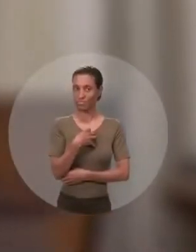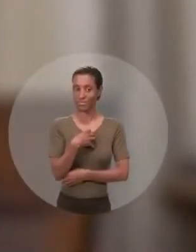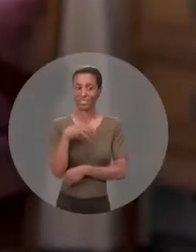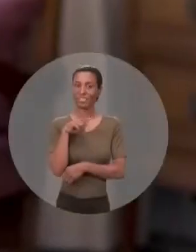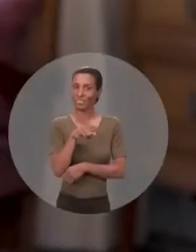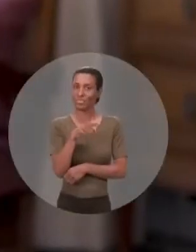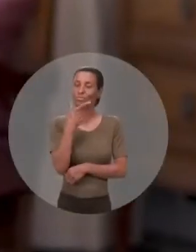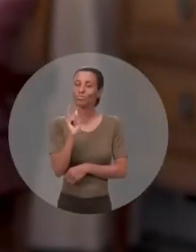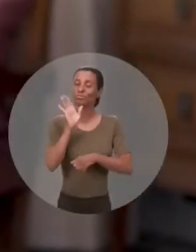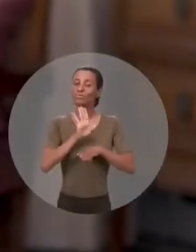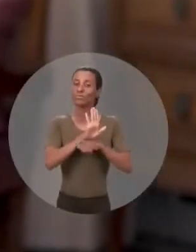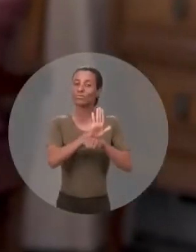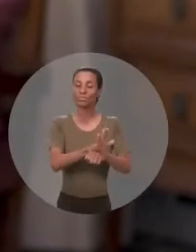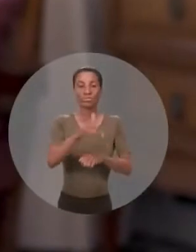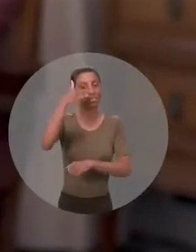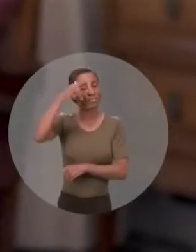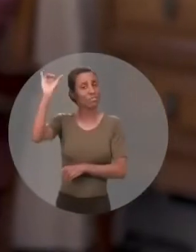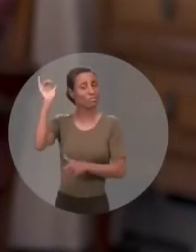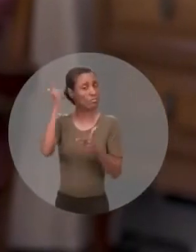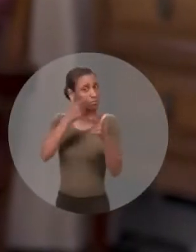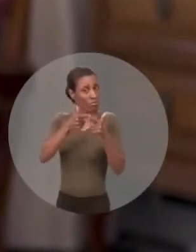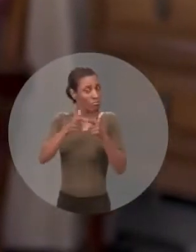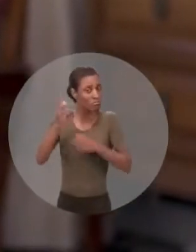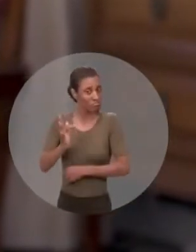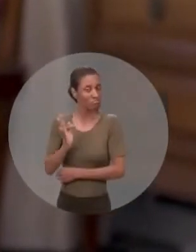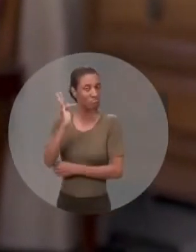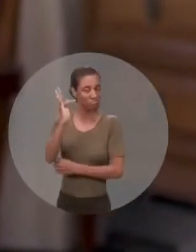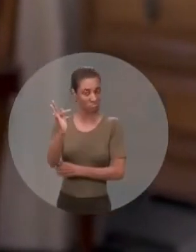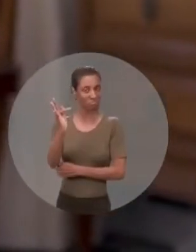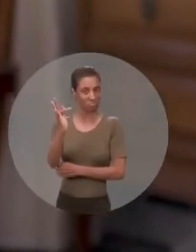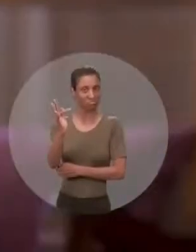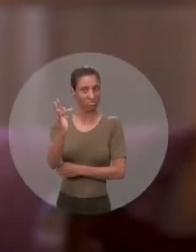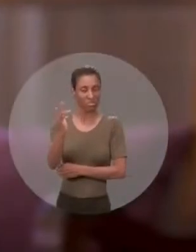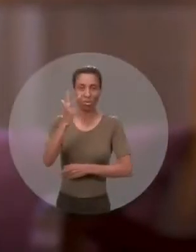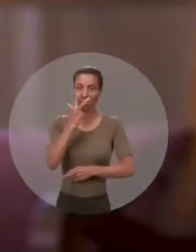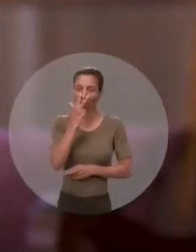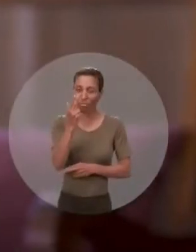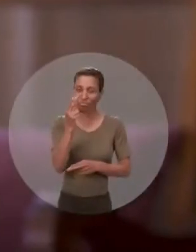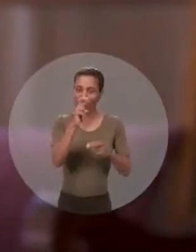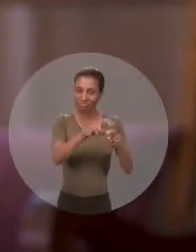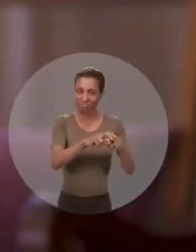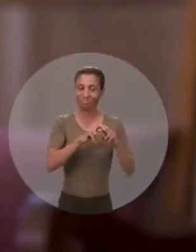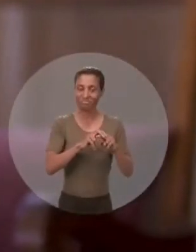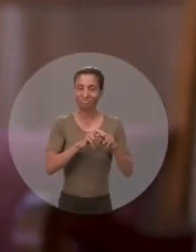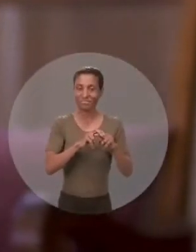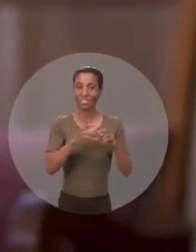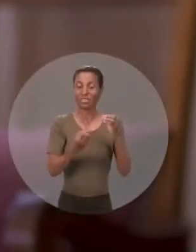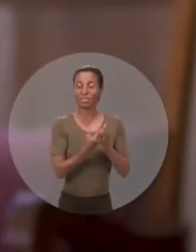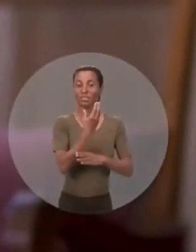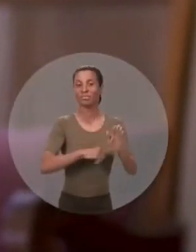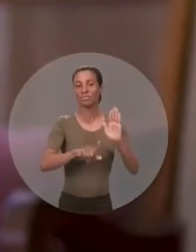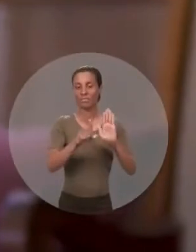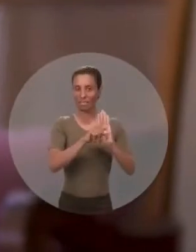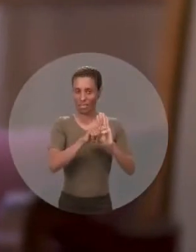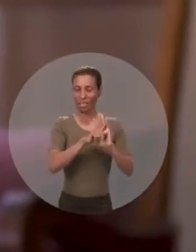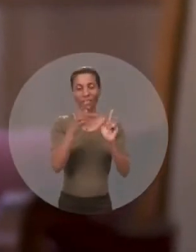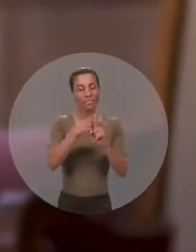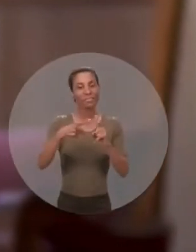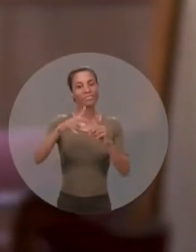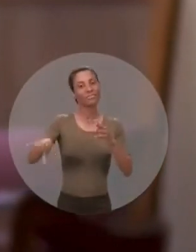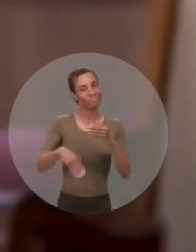irresponsavelmente. Isso ajuda a prevenir desastres no futuro. Pela mesma razão, fizemos nova lei